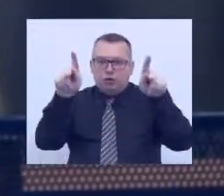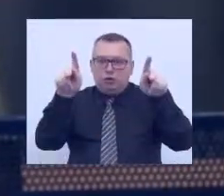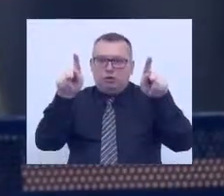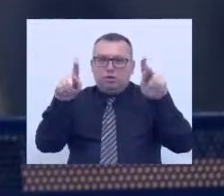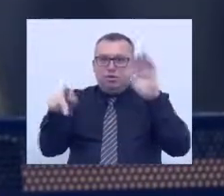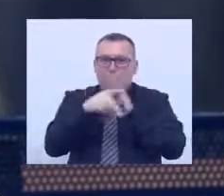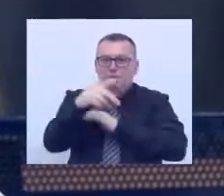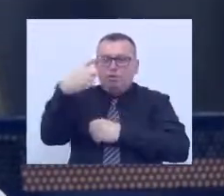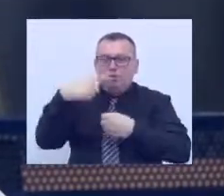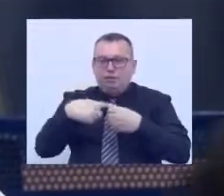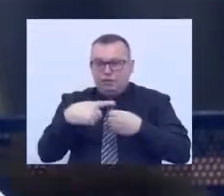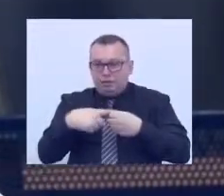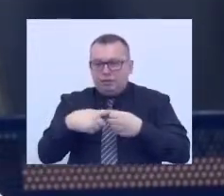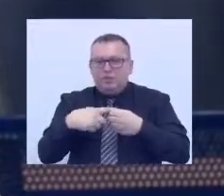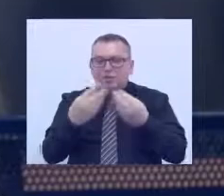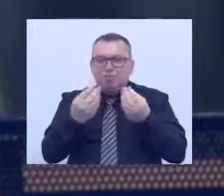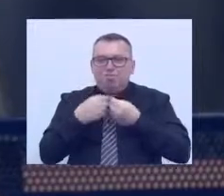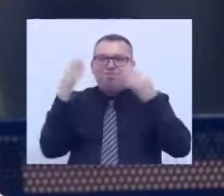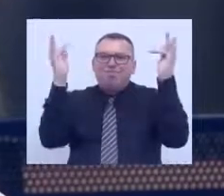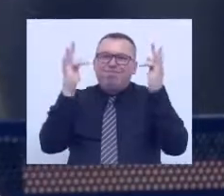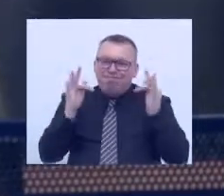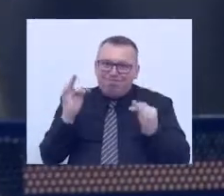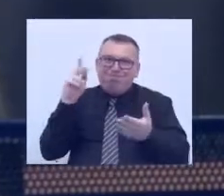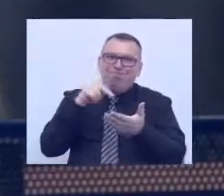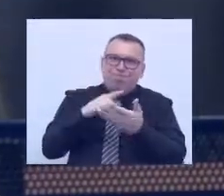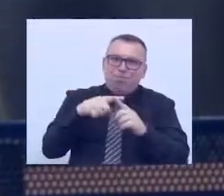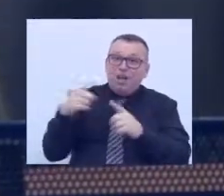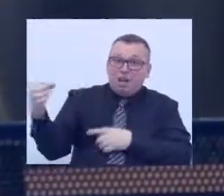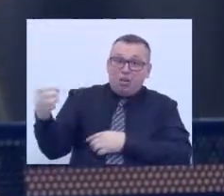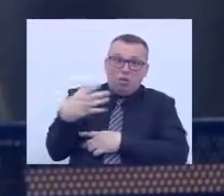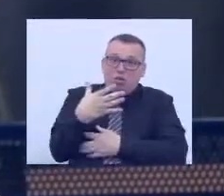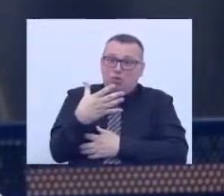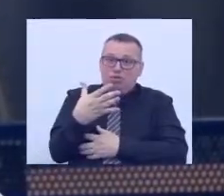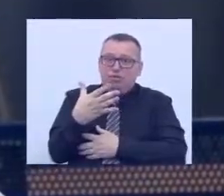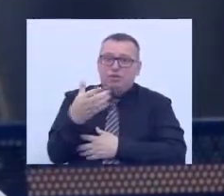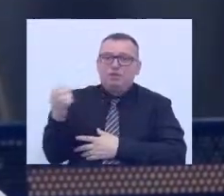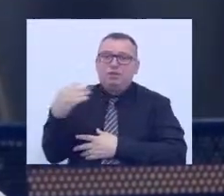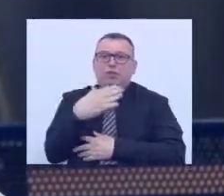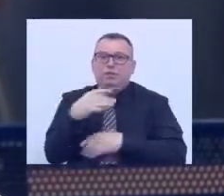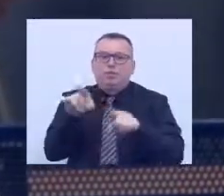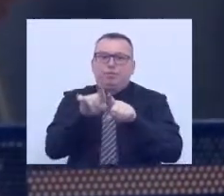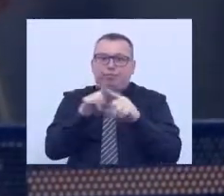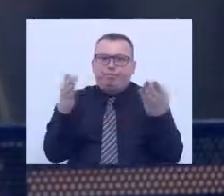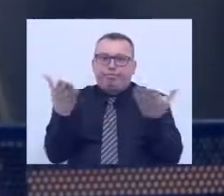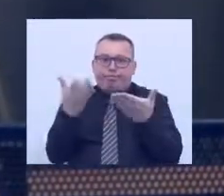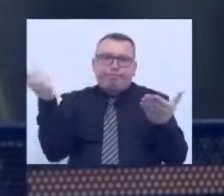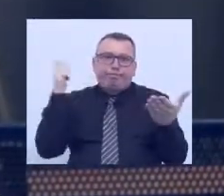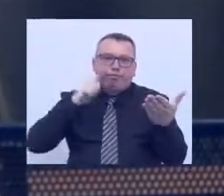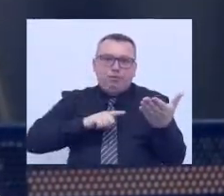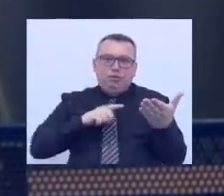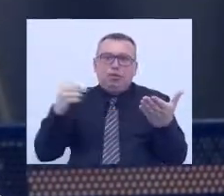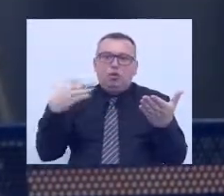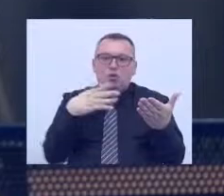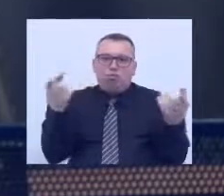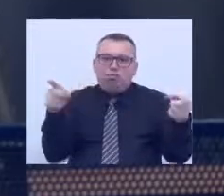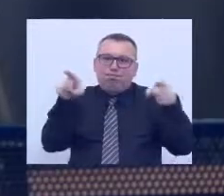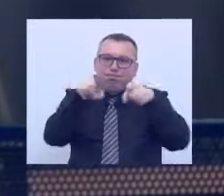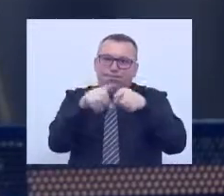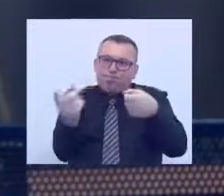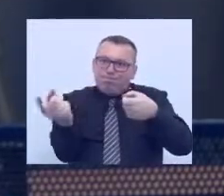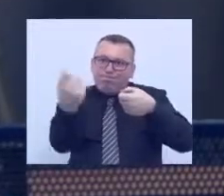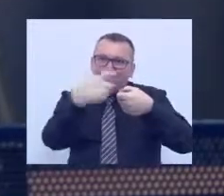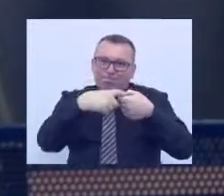deixou muito felizes, porque é um elemento novo, né, que entrou, e através desses novos parceiros nós